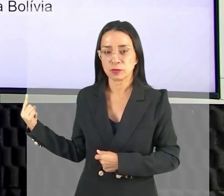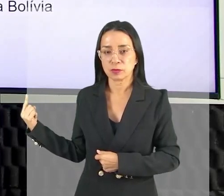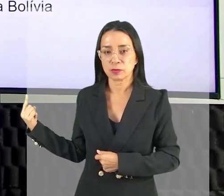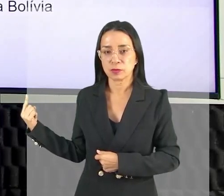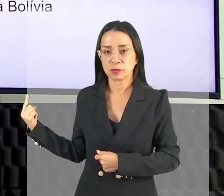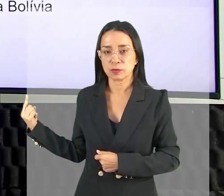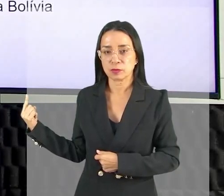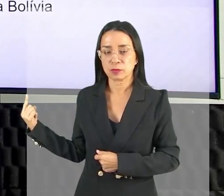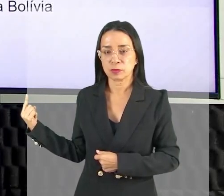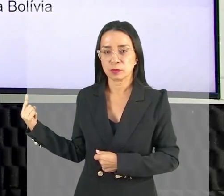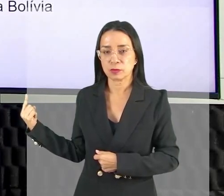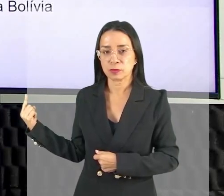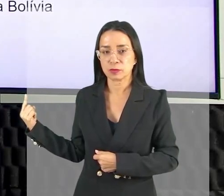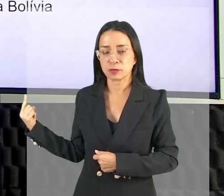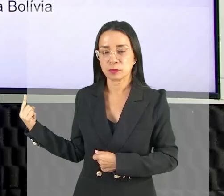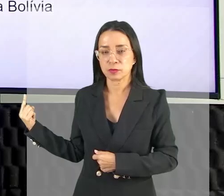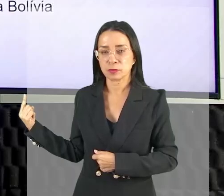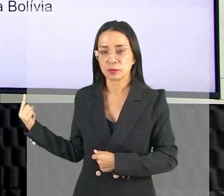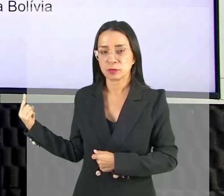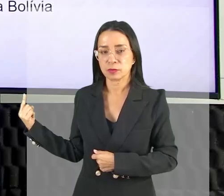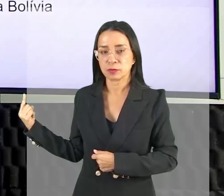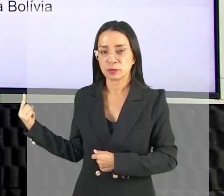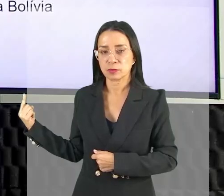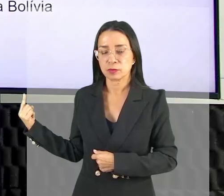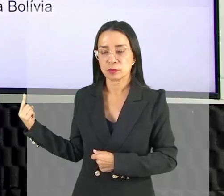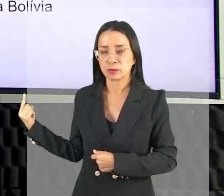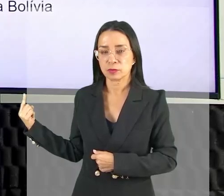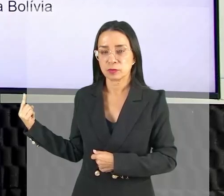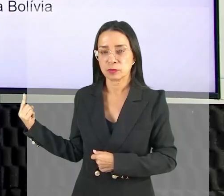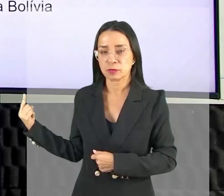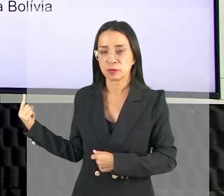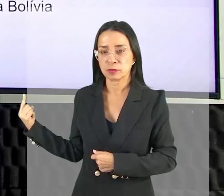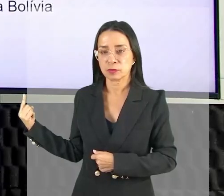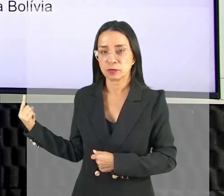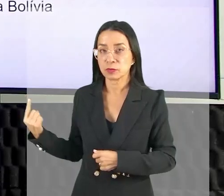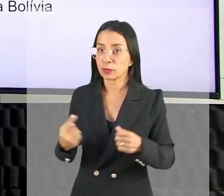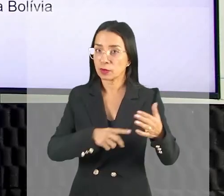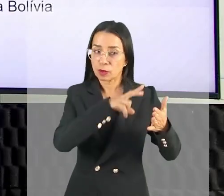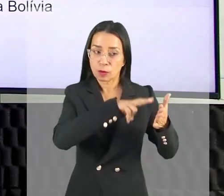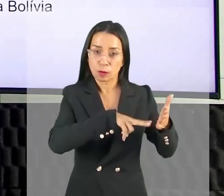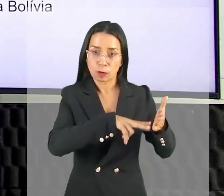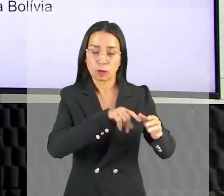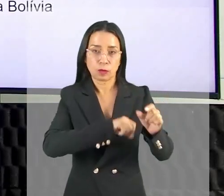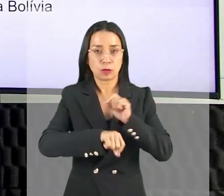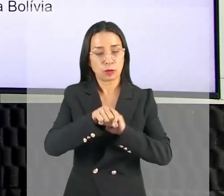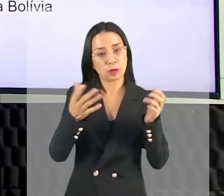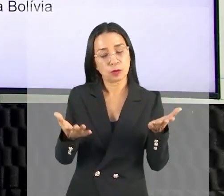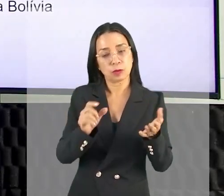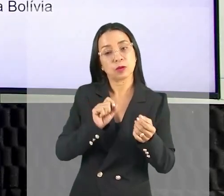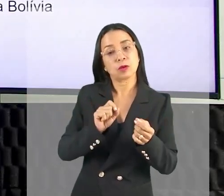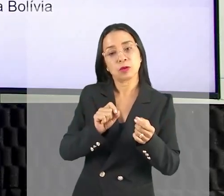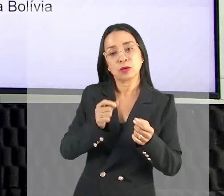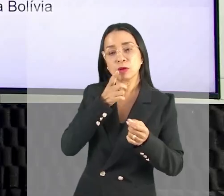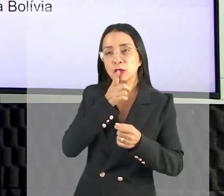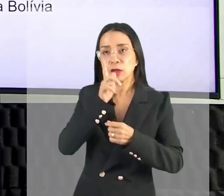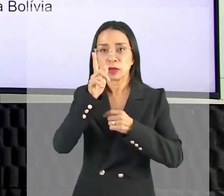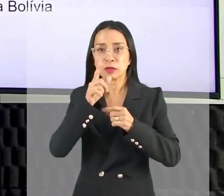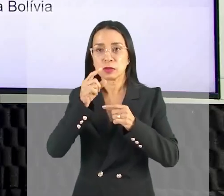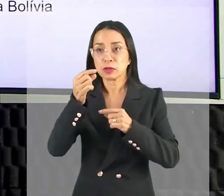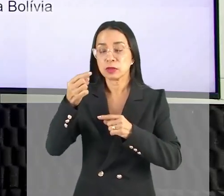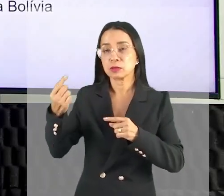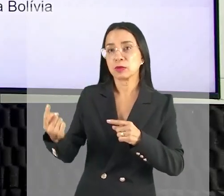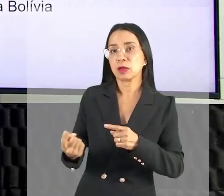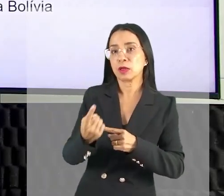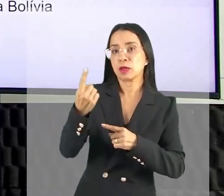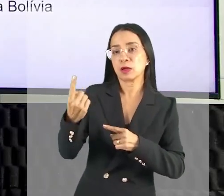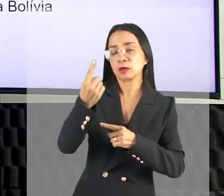tontura e sangramento nasal em virtude da baixa oferta de O2. Então, à medida que a gente vai ganhando altitude,